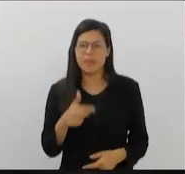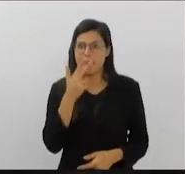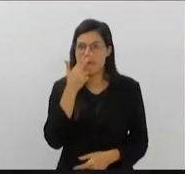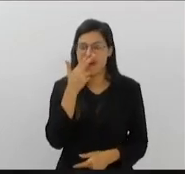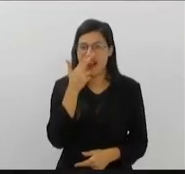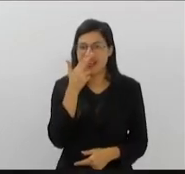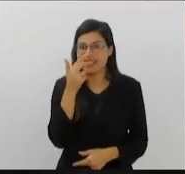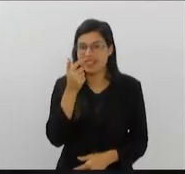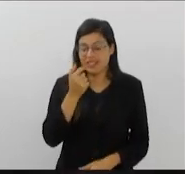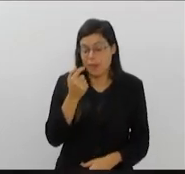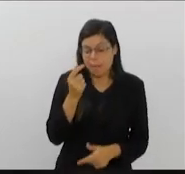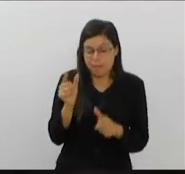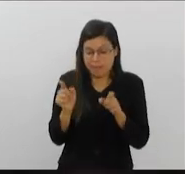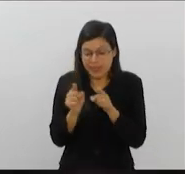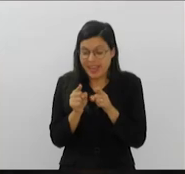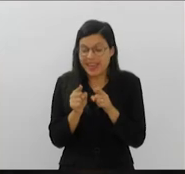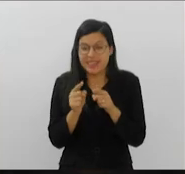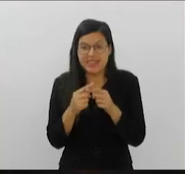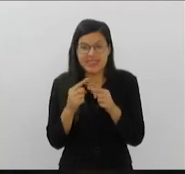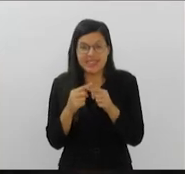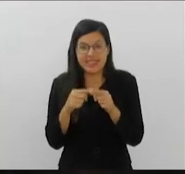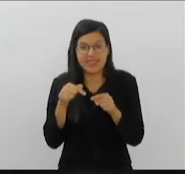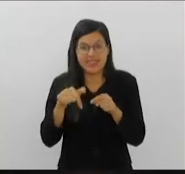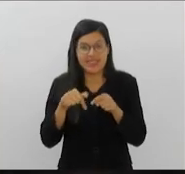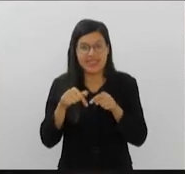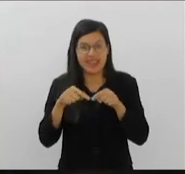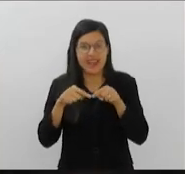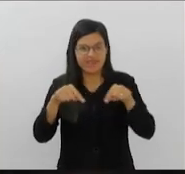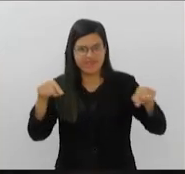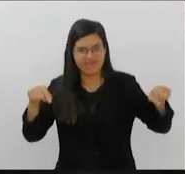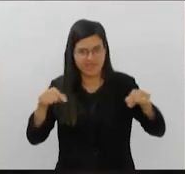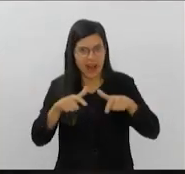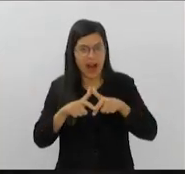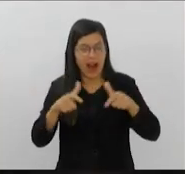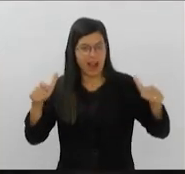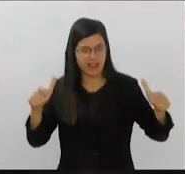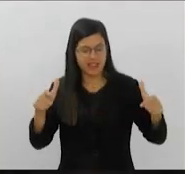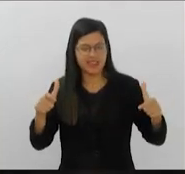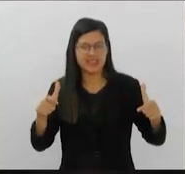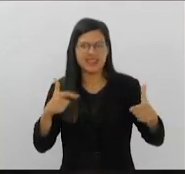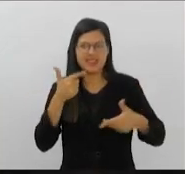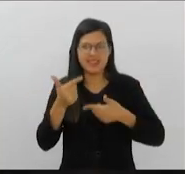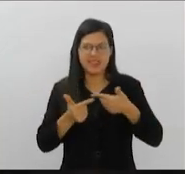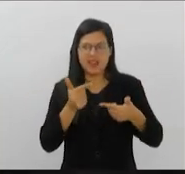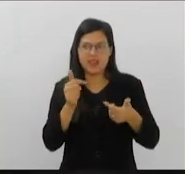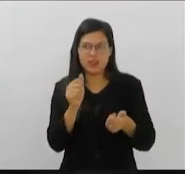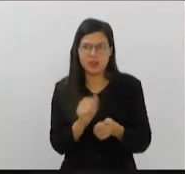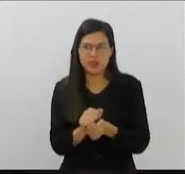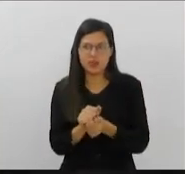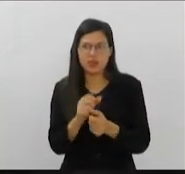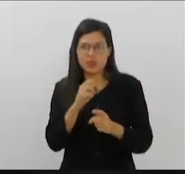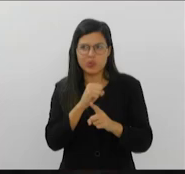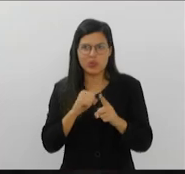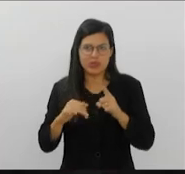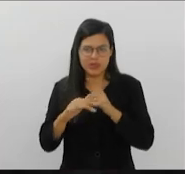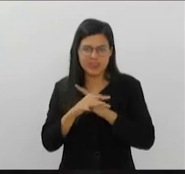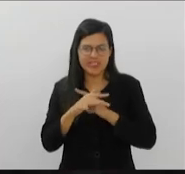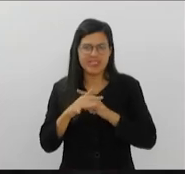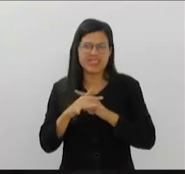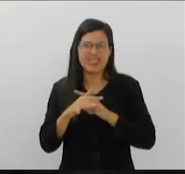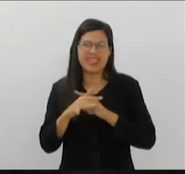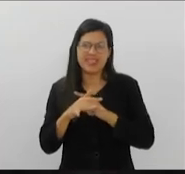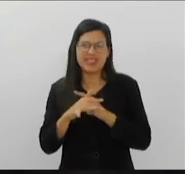é tudo tão grande. Eu estou acostumado a fazer um trabalho junto à sociedade civil organizada, então os espaços ali são